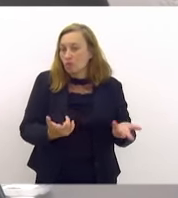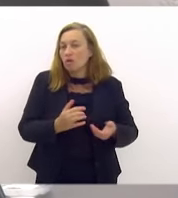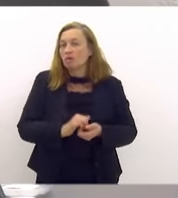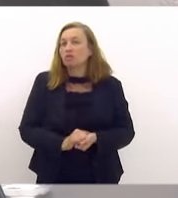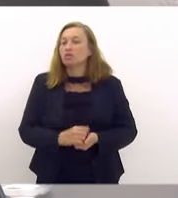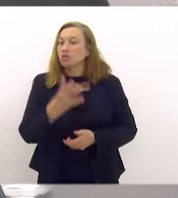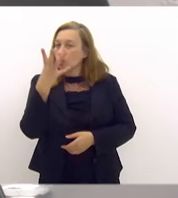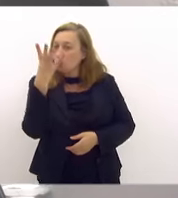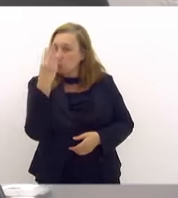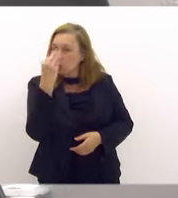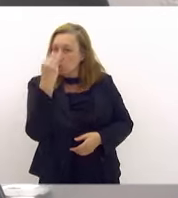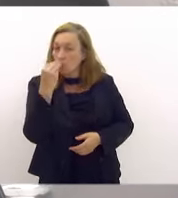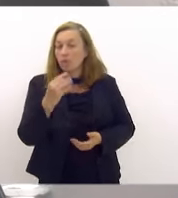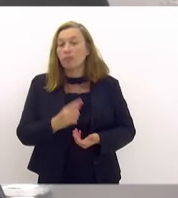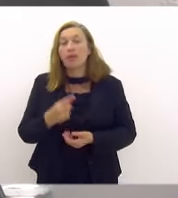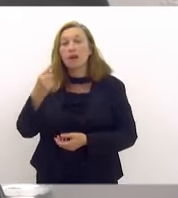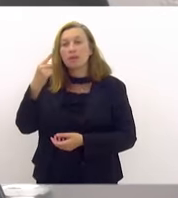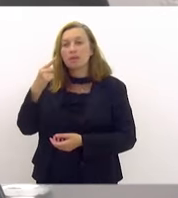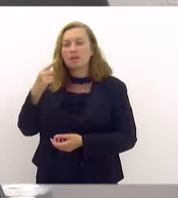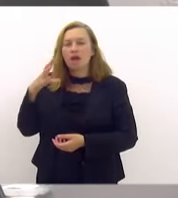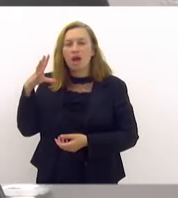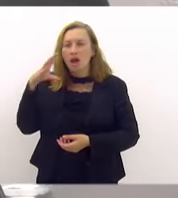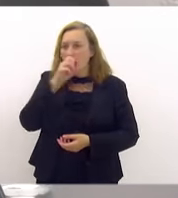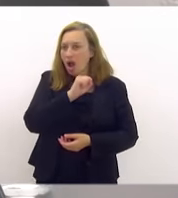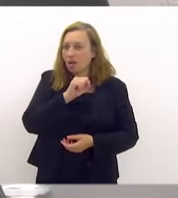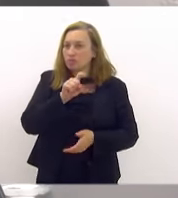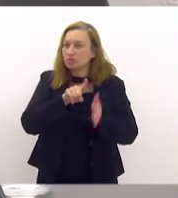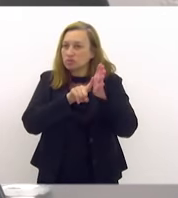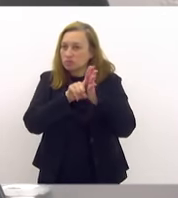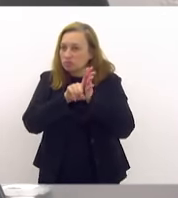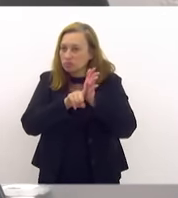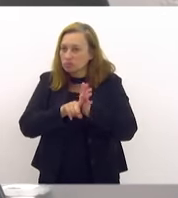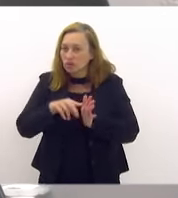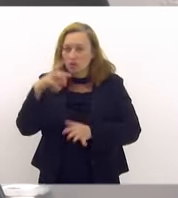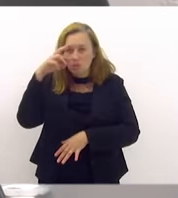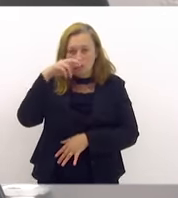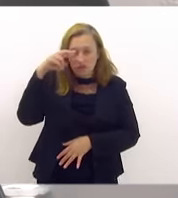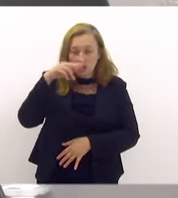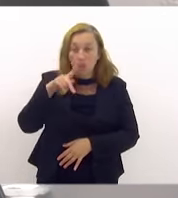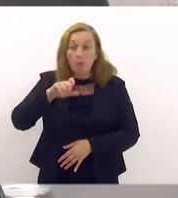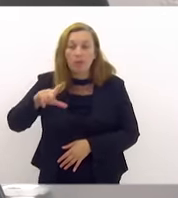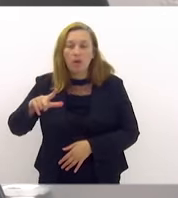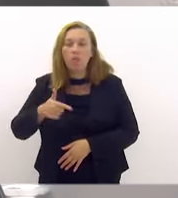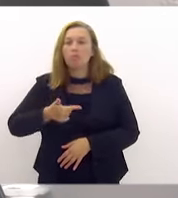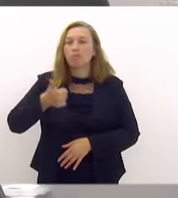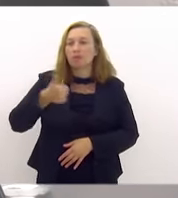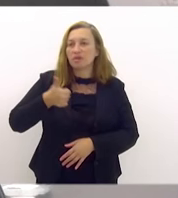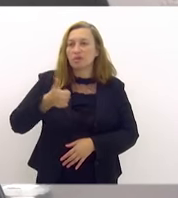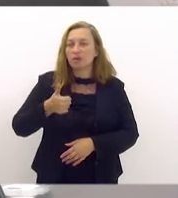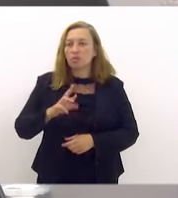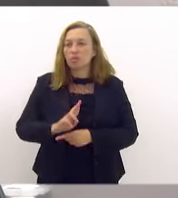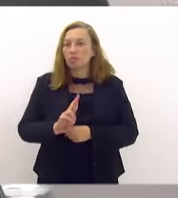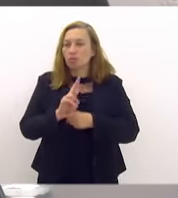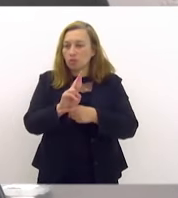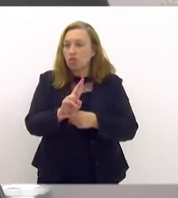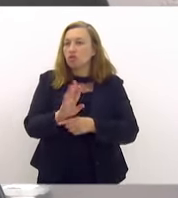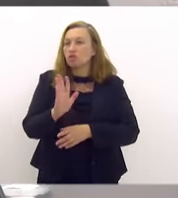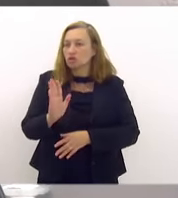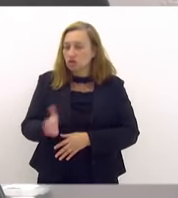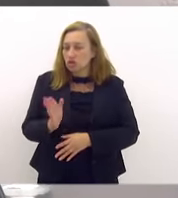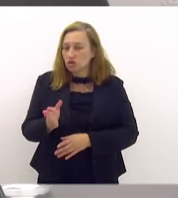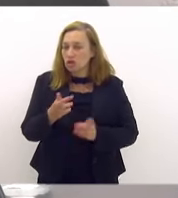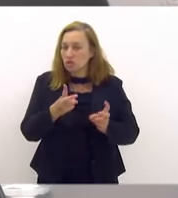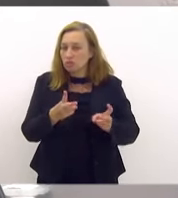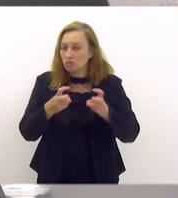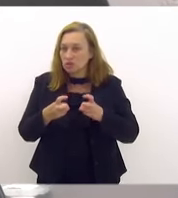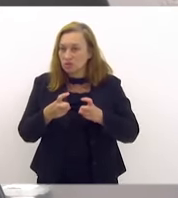reconhecimento isso refletiu imediatamente na investigação penal eh primeiro o promotor que já se deparou